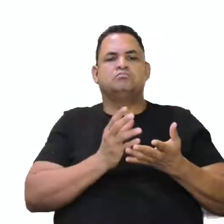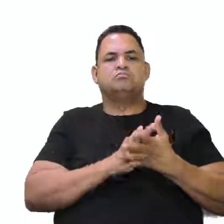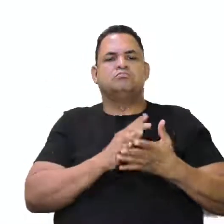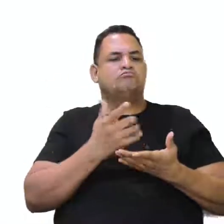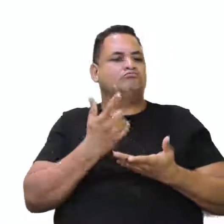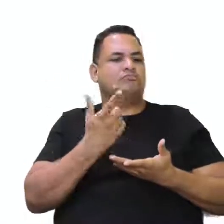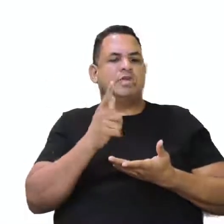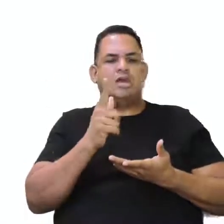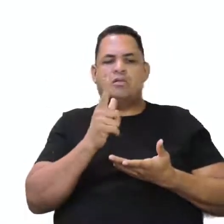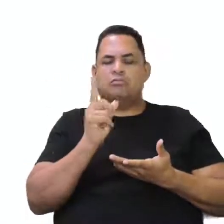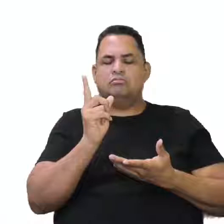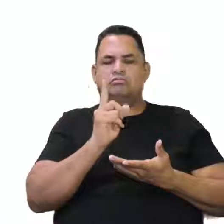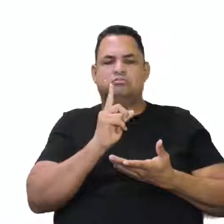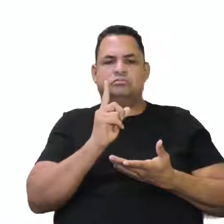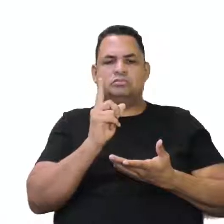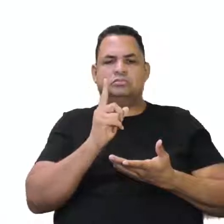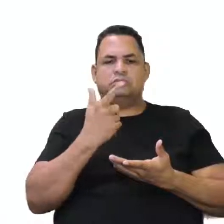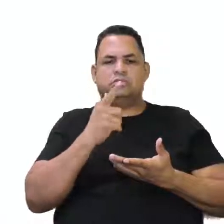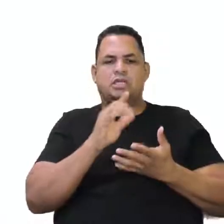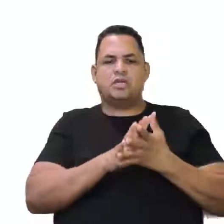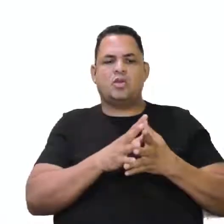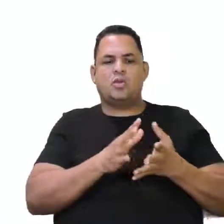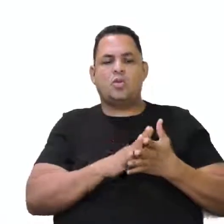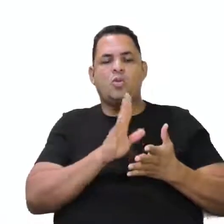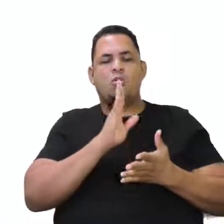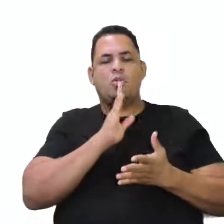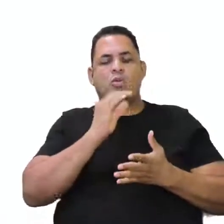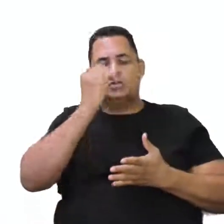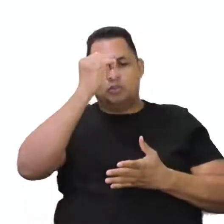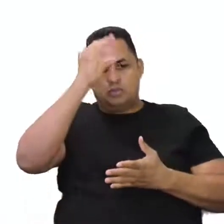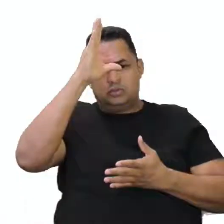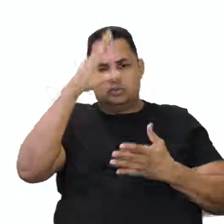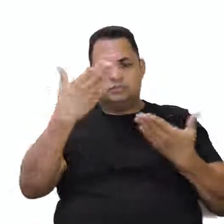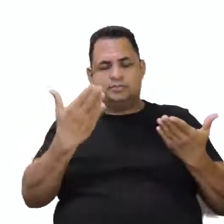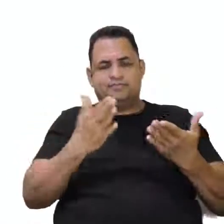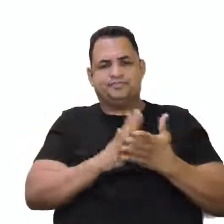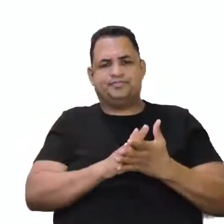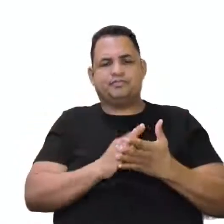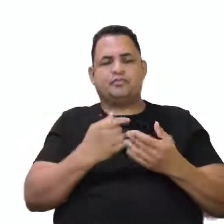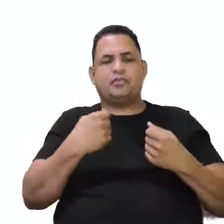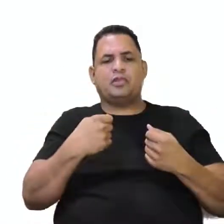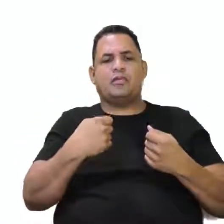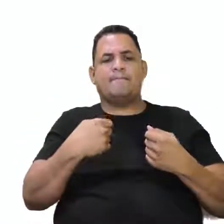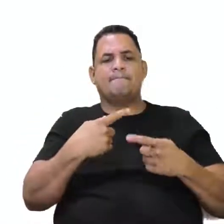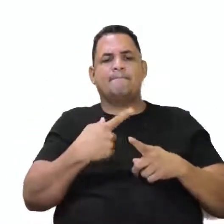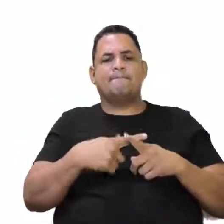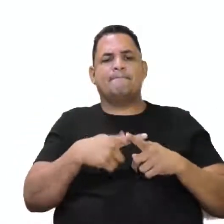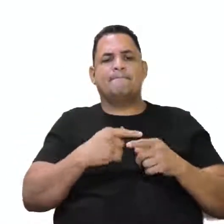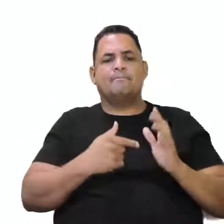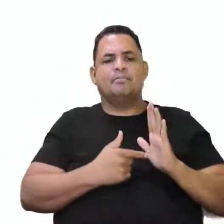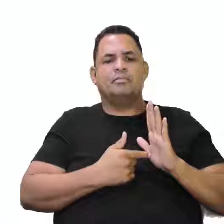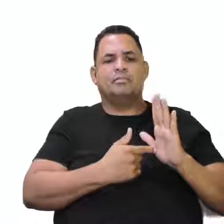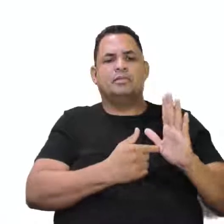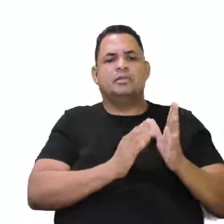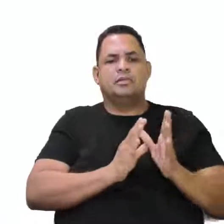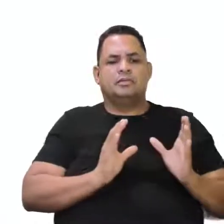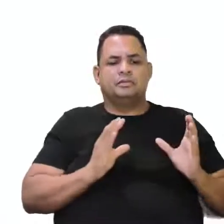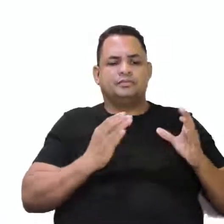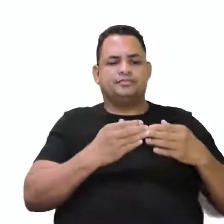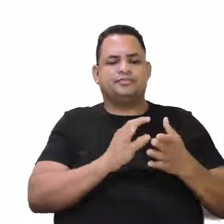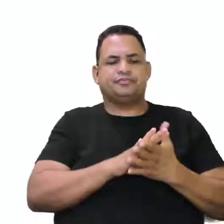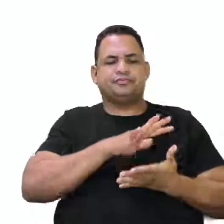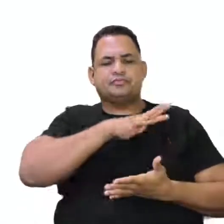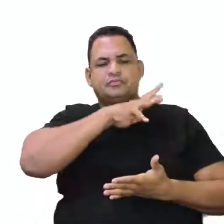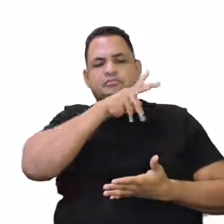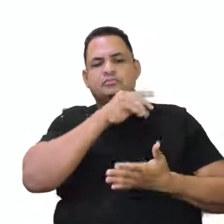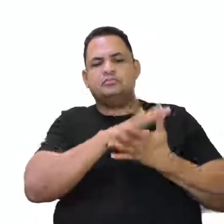e inexplorado. Como assim? Porque muitos representantes de vários grupos, tanto